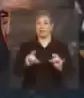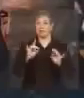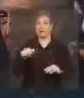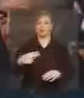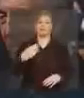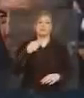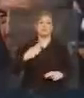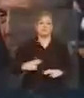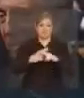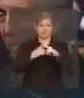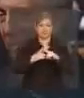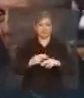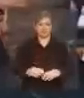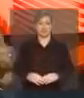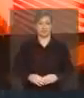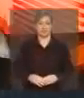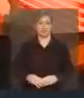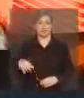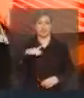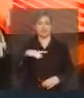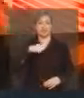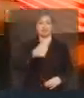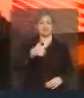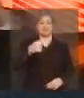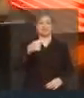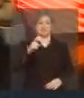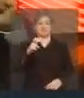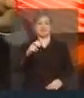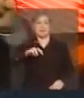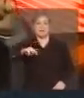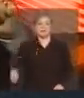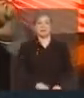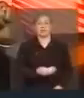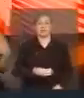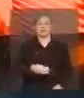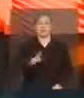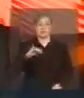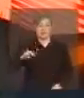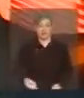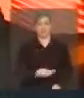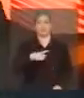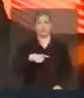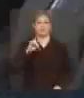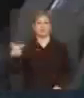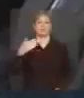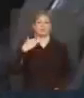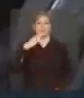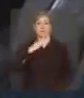Somente a Caixa Econômica Federal, Guido, tem 175 bilhões. Somente o Banco do Brasil